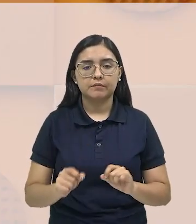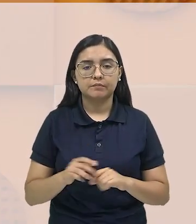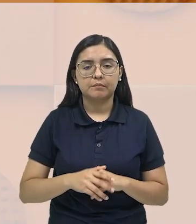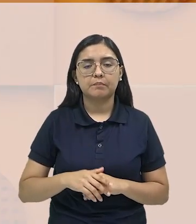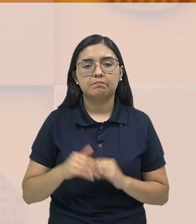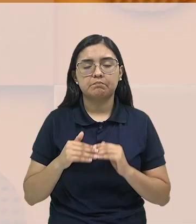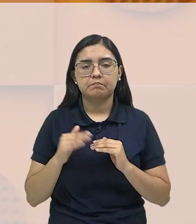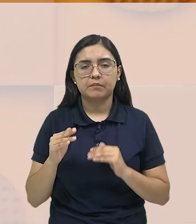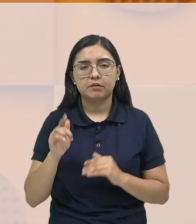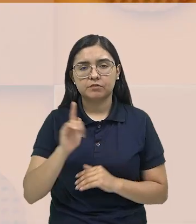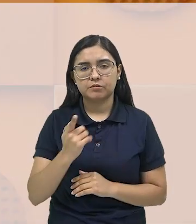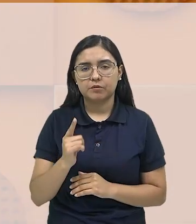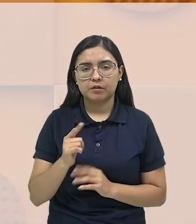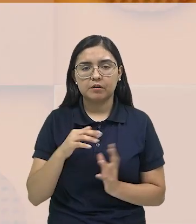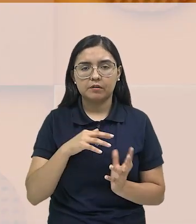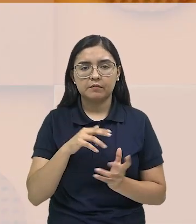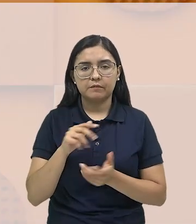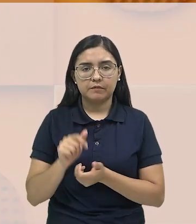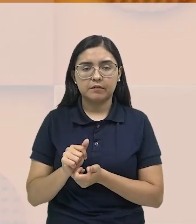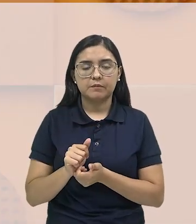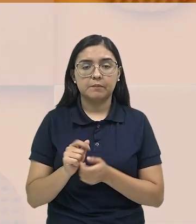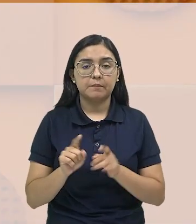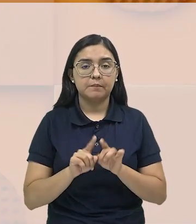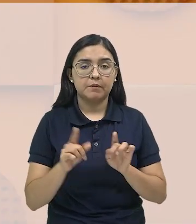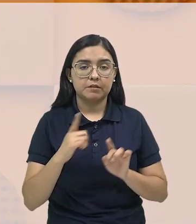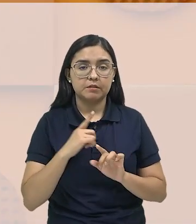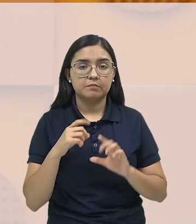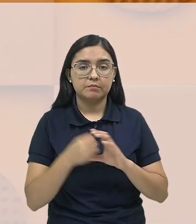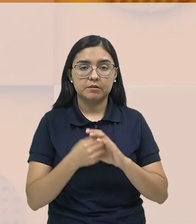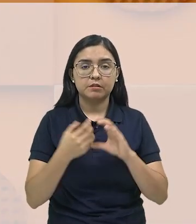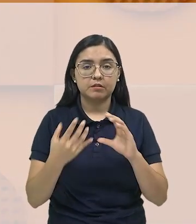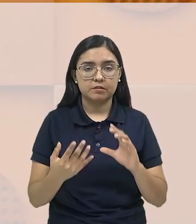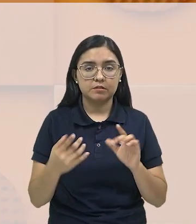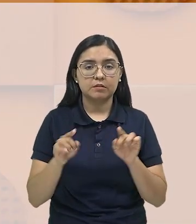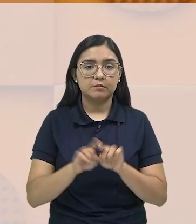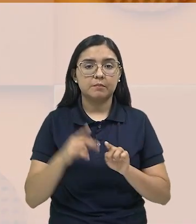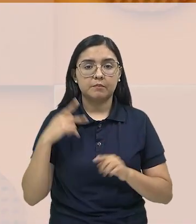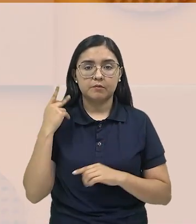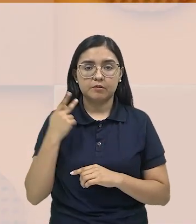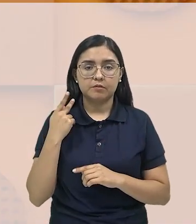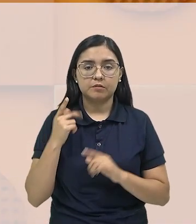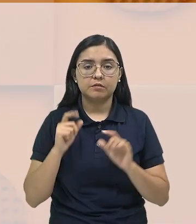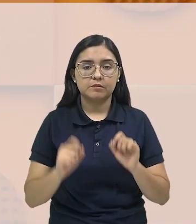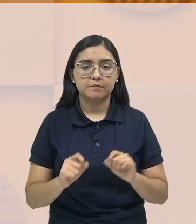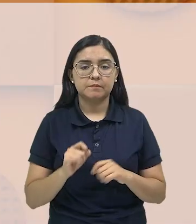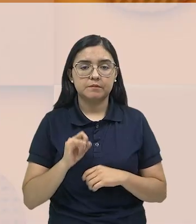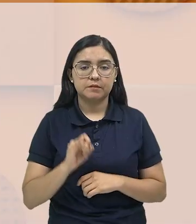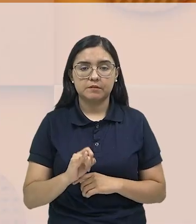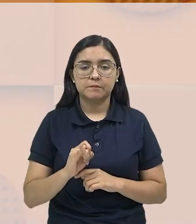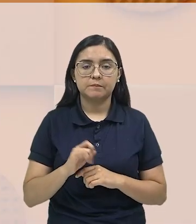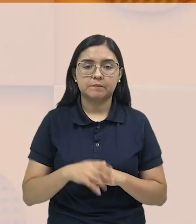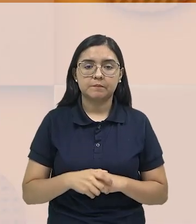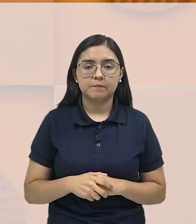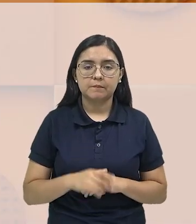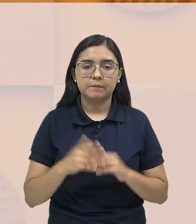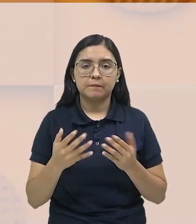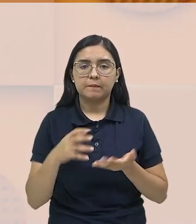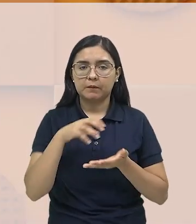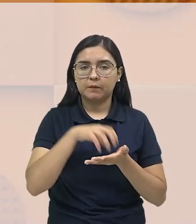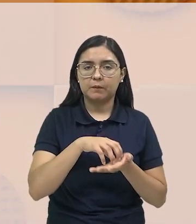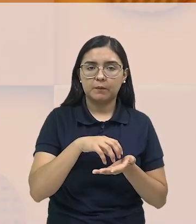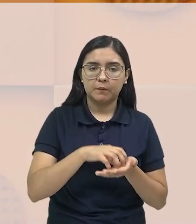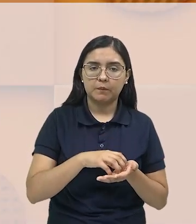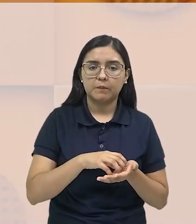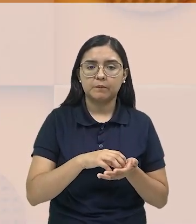mais geográfica, mas é claro, né, terá também um aspecto político, caso estejamos falando de algum consulado, né,